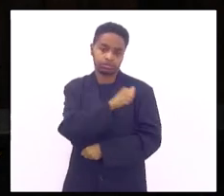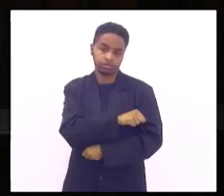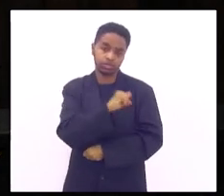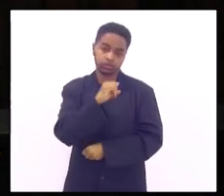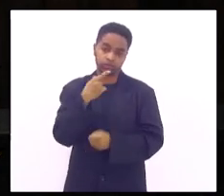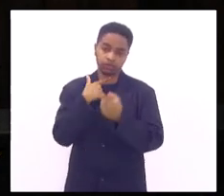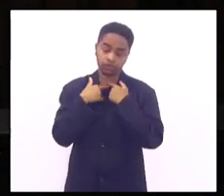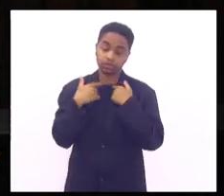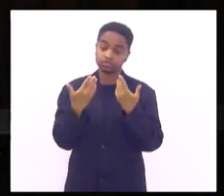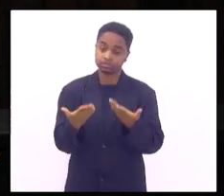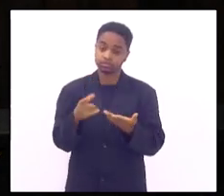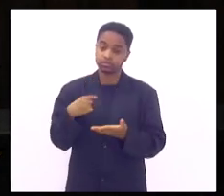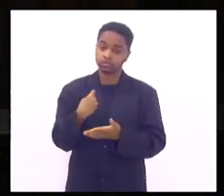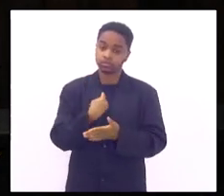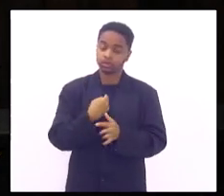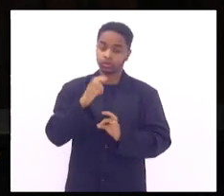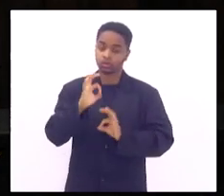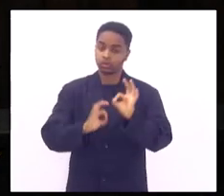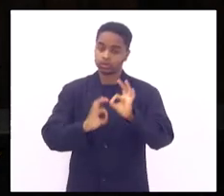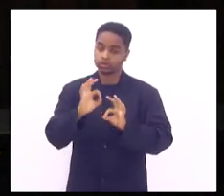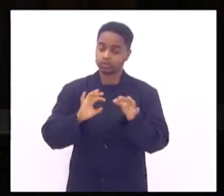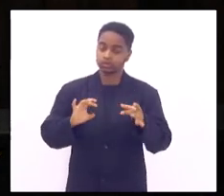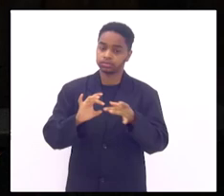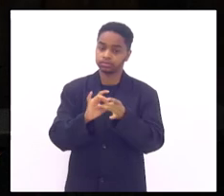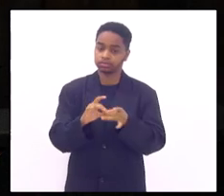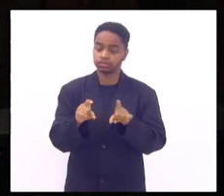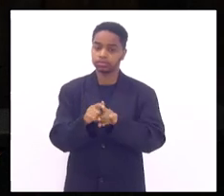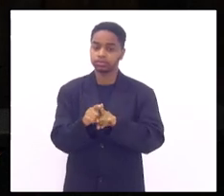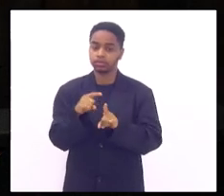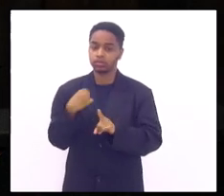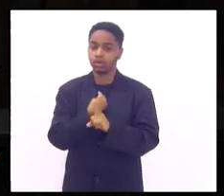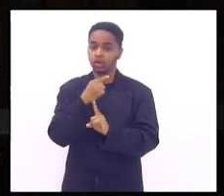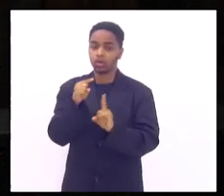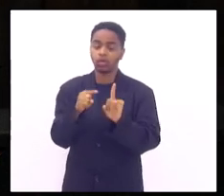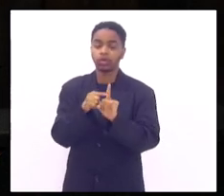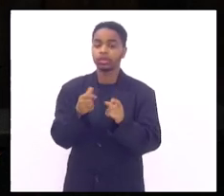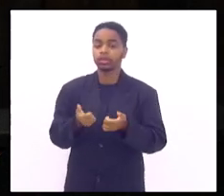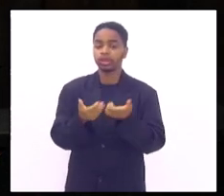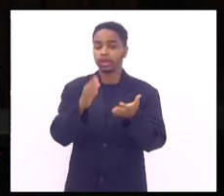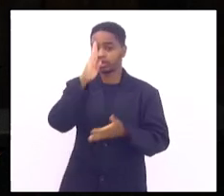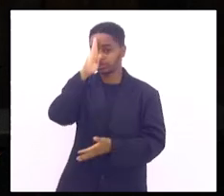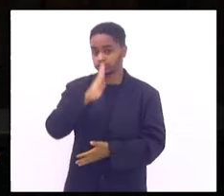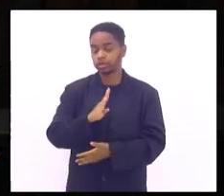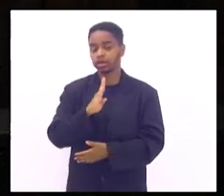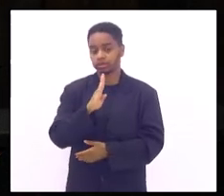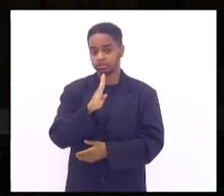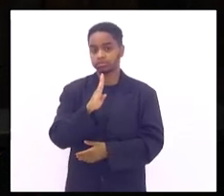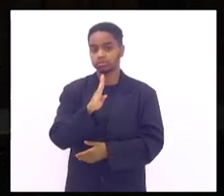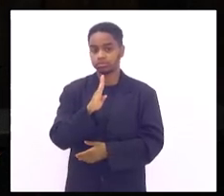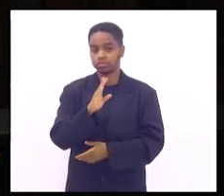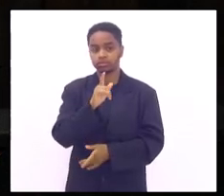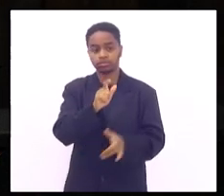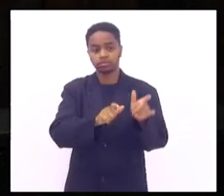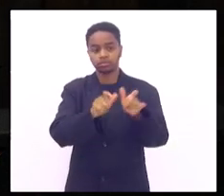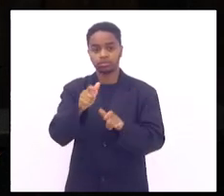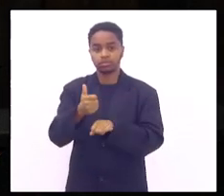E estamos, né, fechando essa parceria, e a intenção é entregar isso de forma gratuitamente para todos os